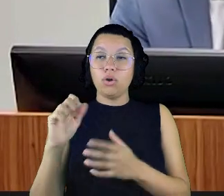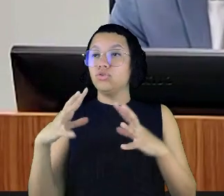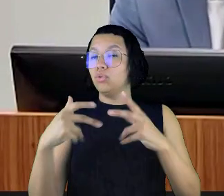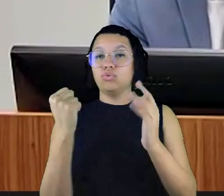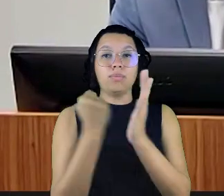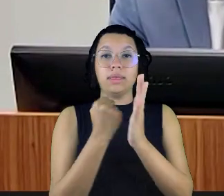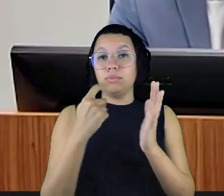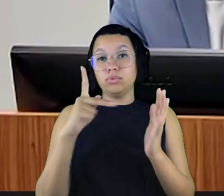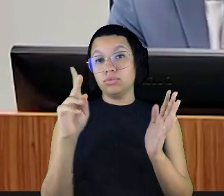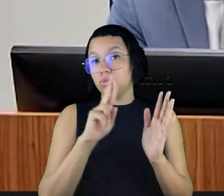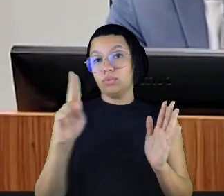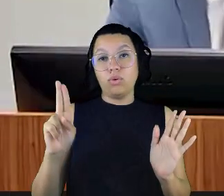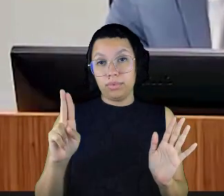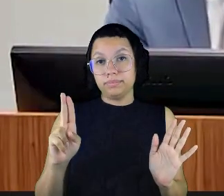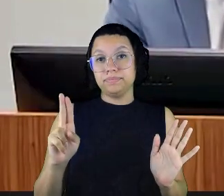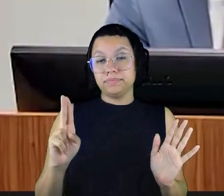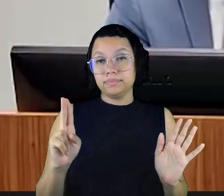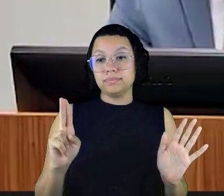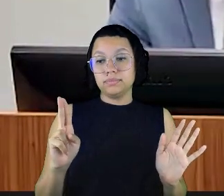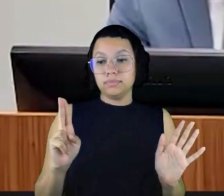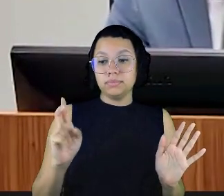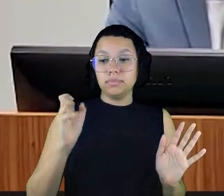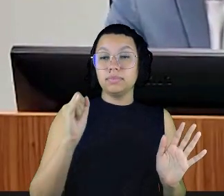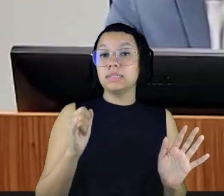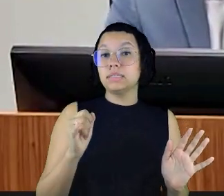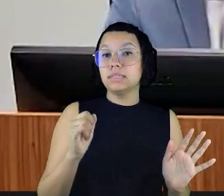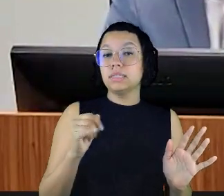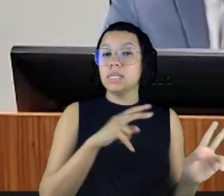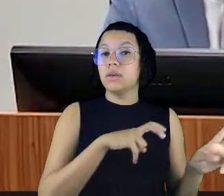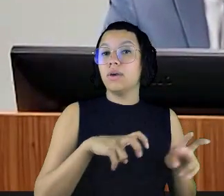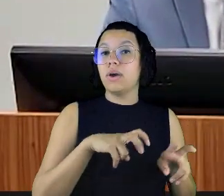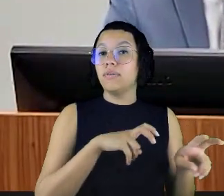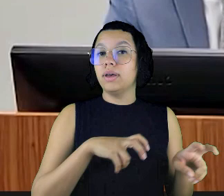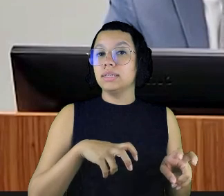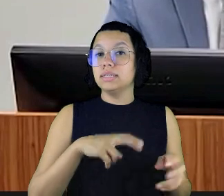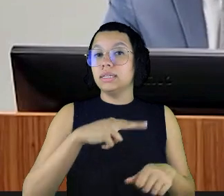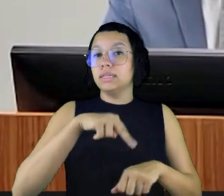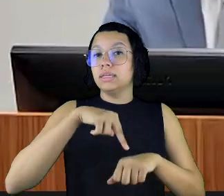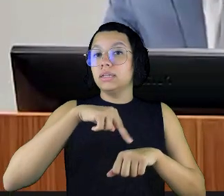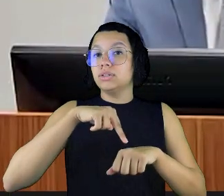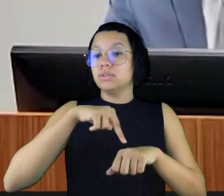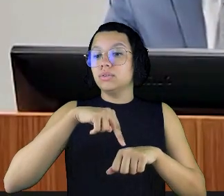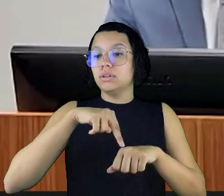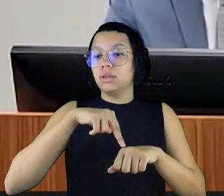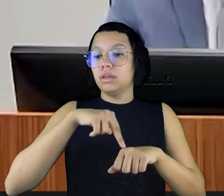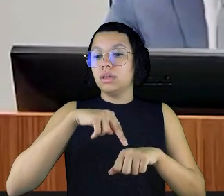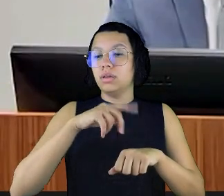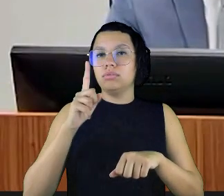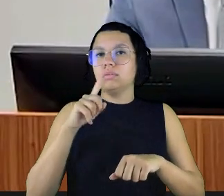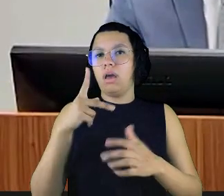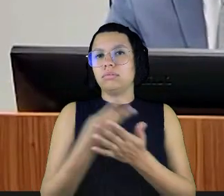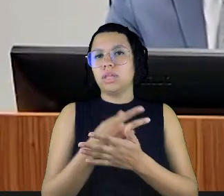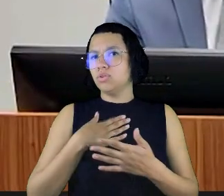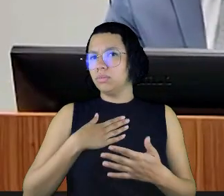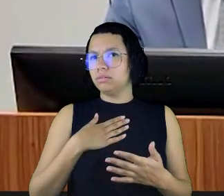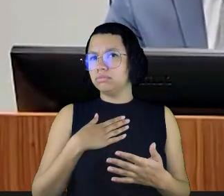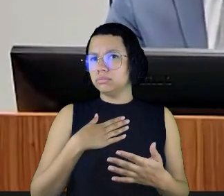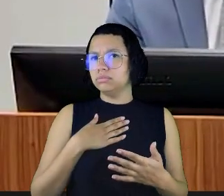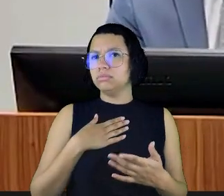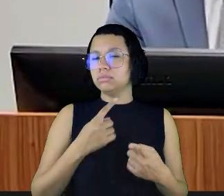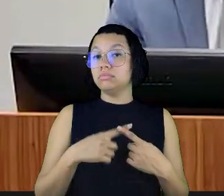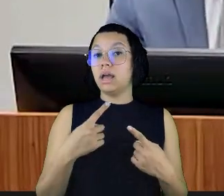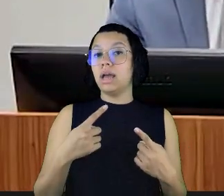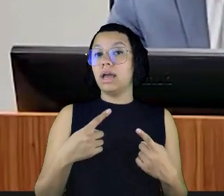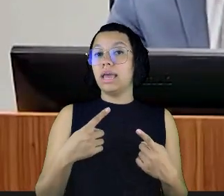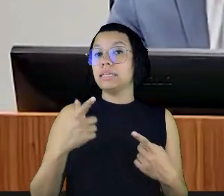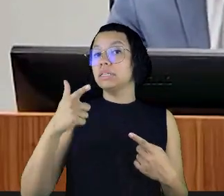Se a Fazenda Nacional não rola isso comigo, mas essas outras fazendinhas, Os